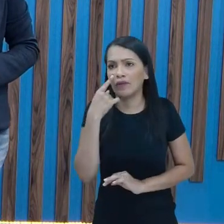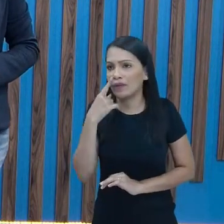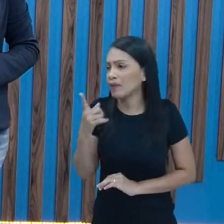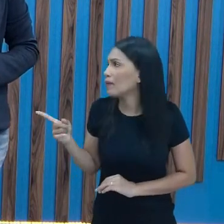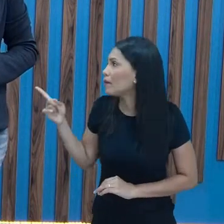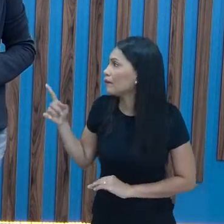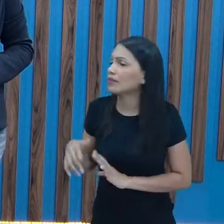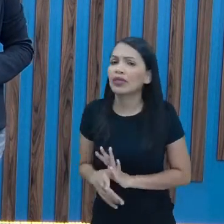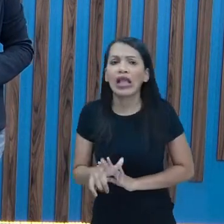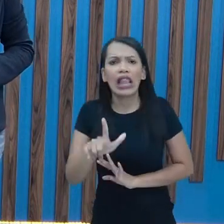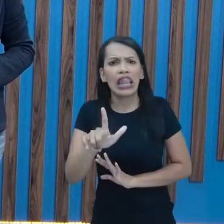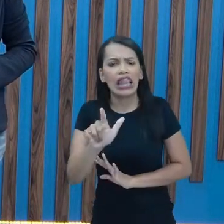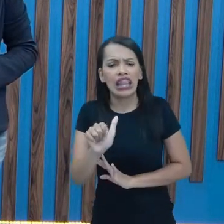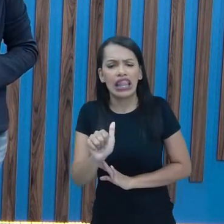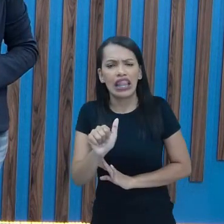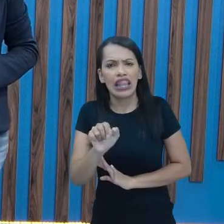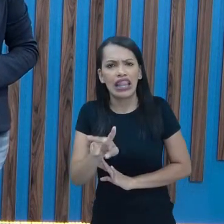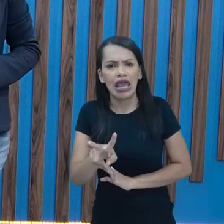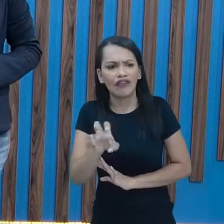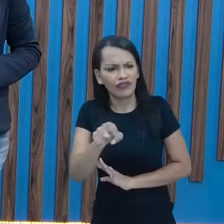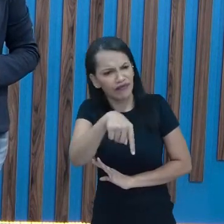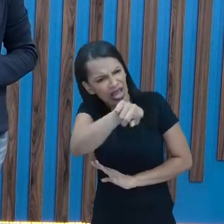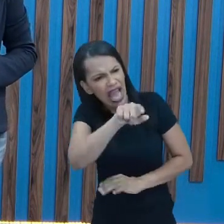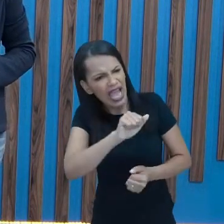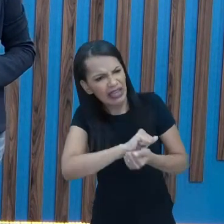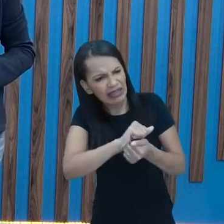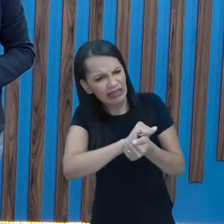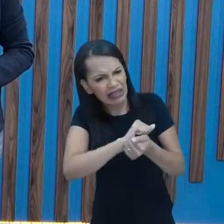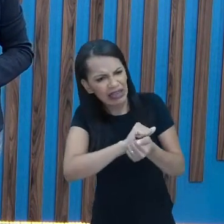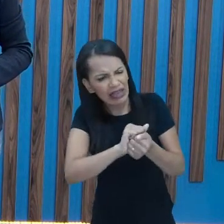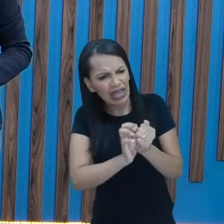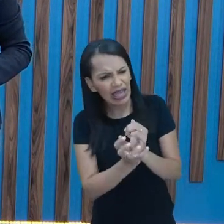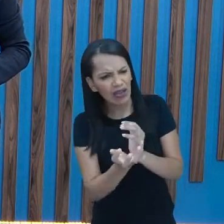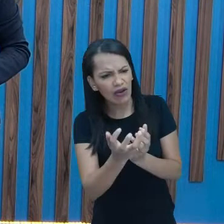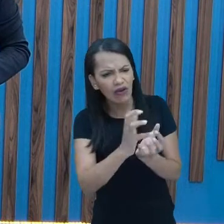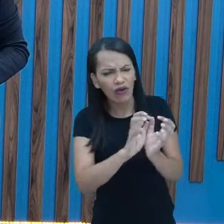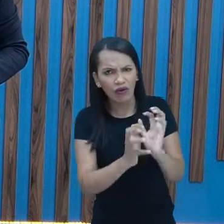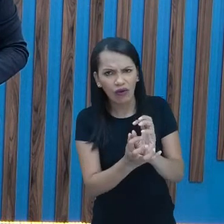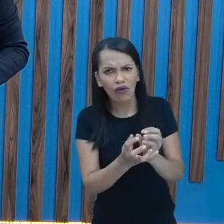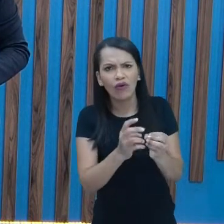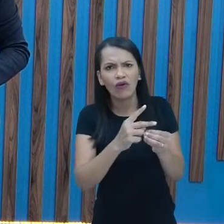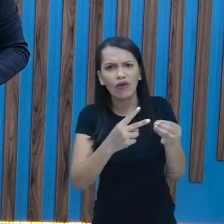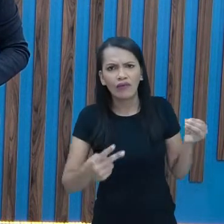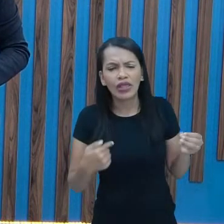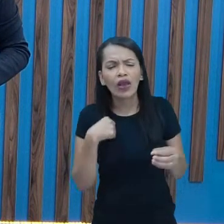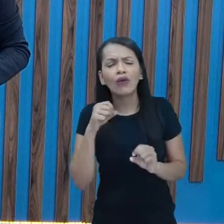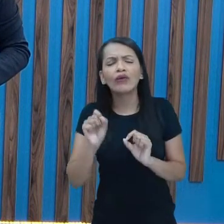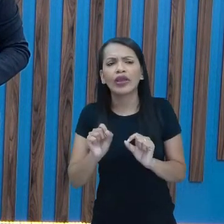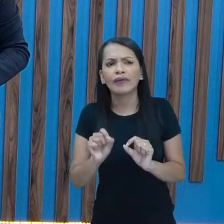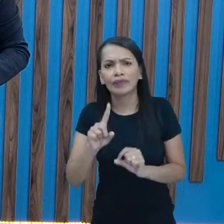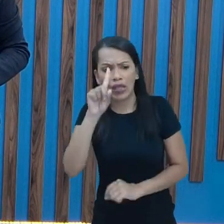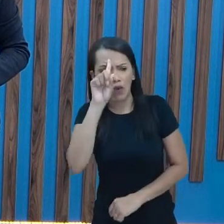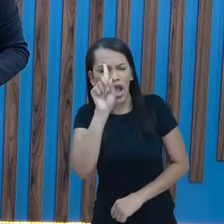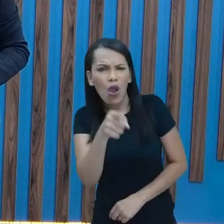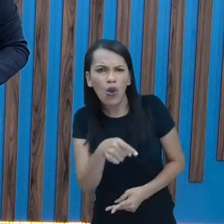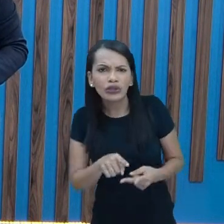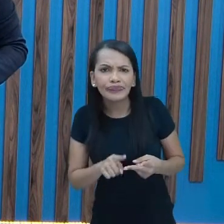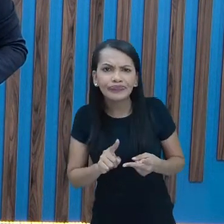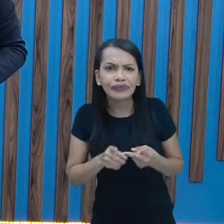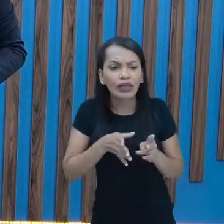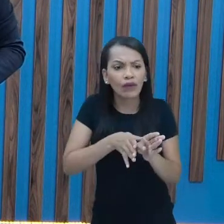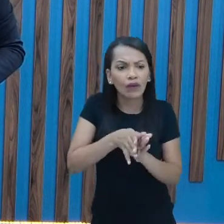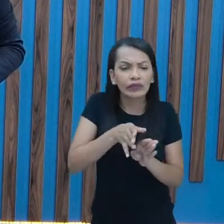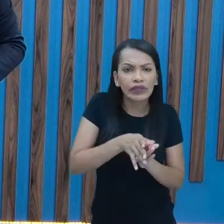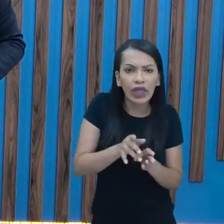só, lave os vegetais, está dando uma ordem? Está dando um conselho? Está ensinando como que a